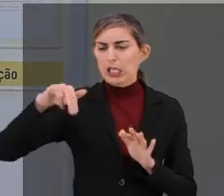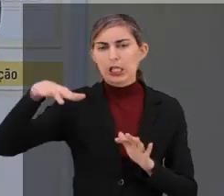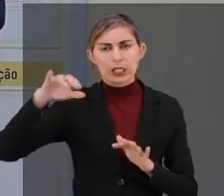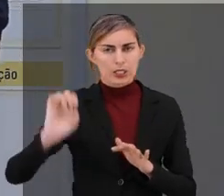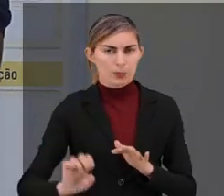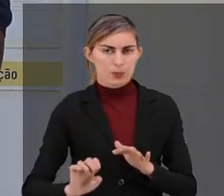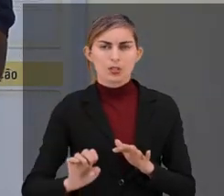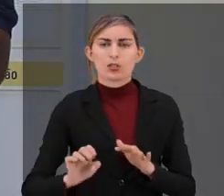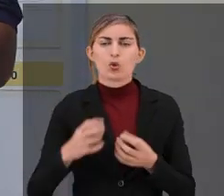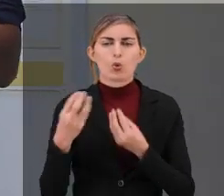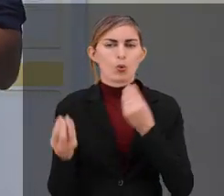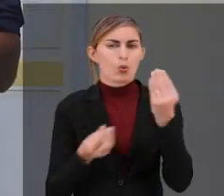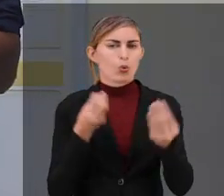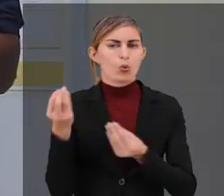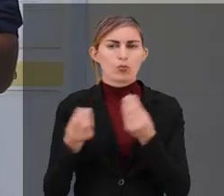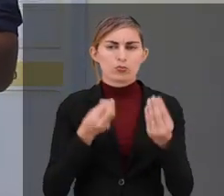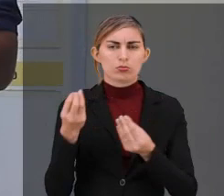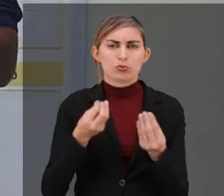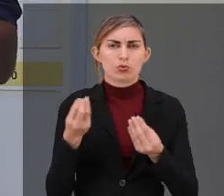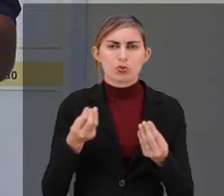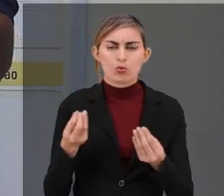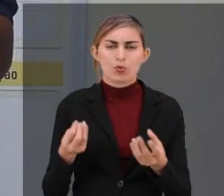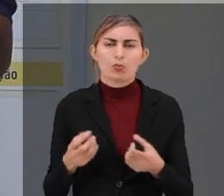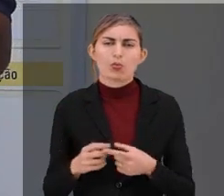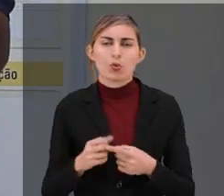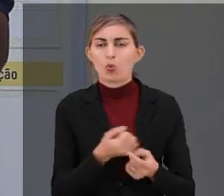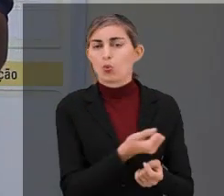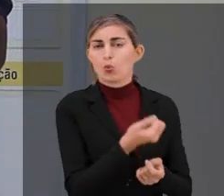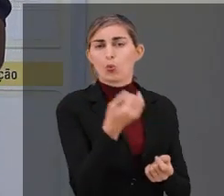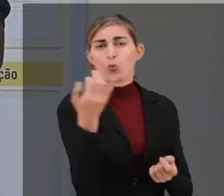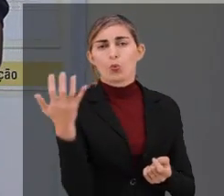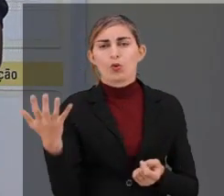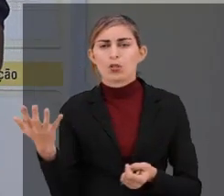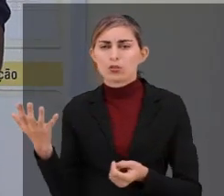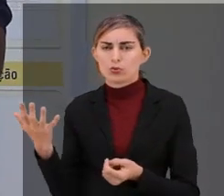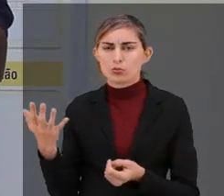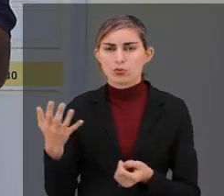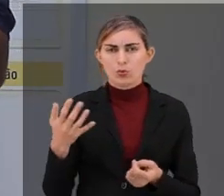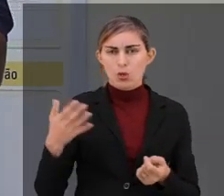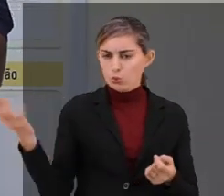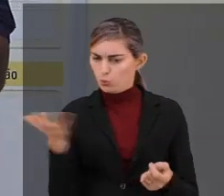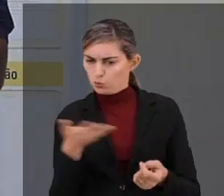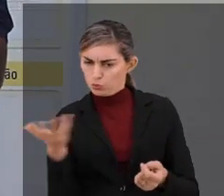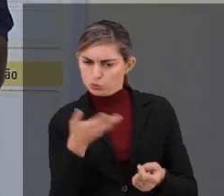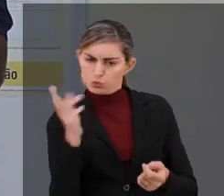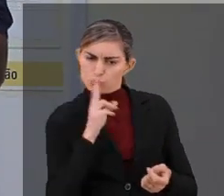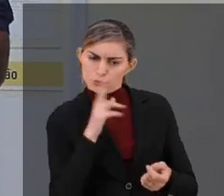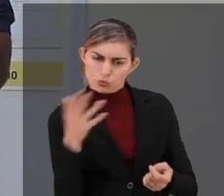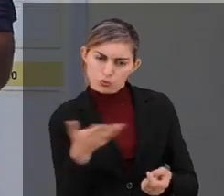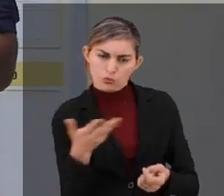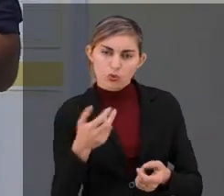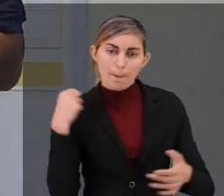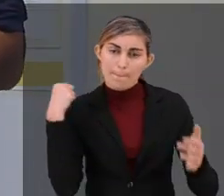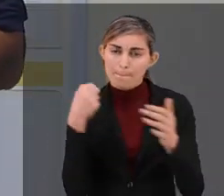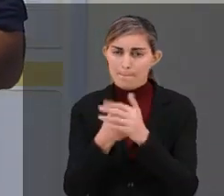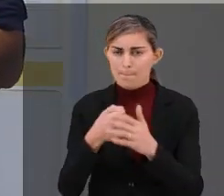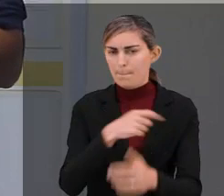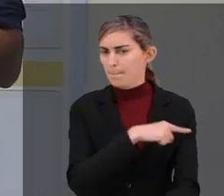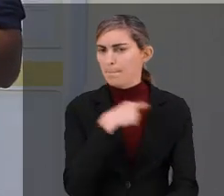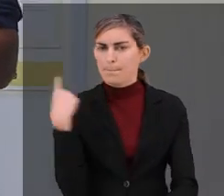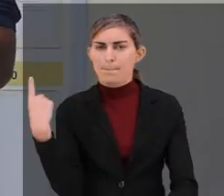trânsito. Como é que se transforma num crime de trânsito? Quando o excesso de velocidade mata